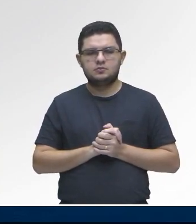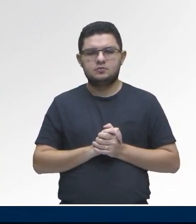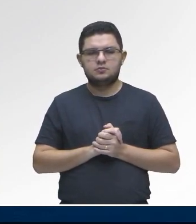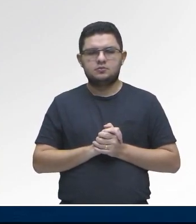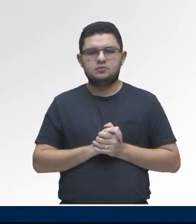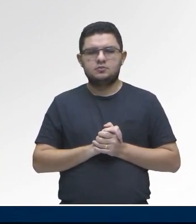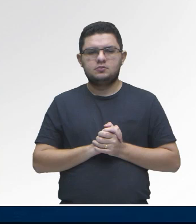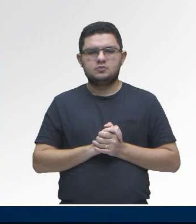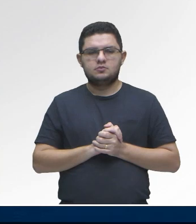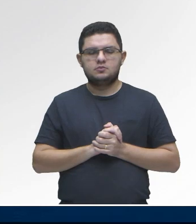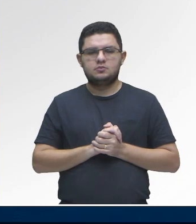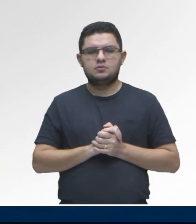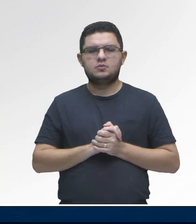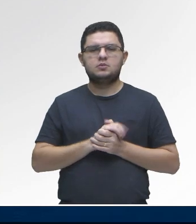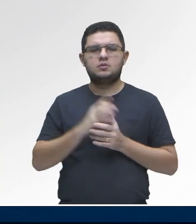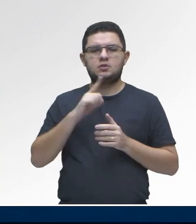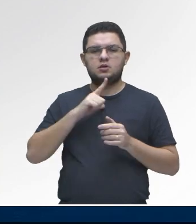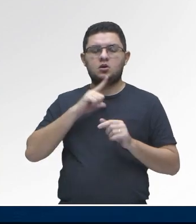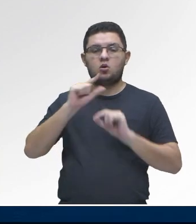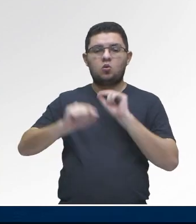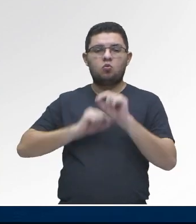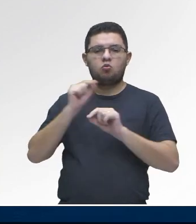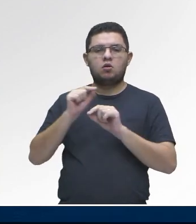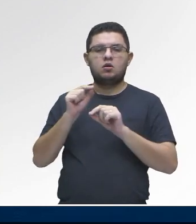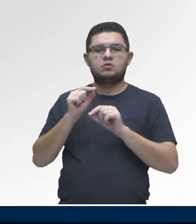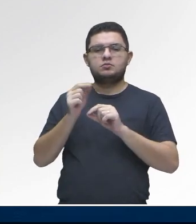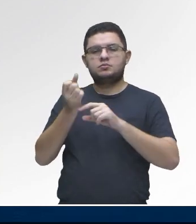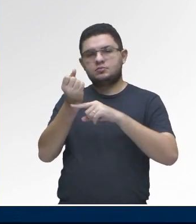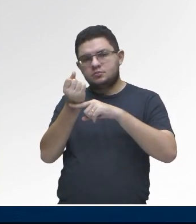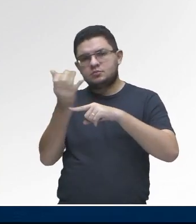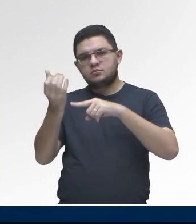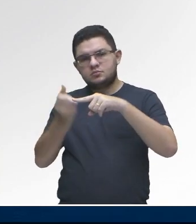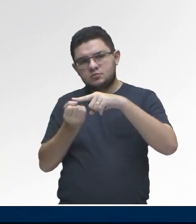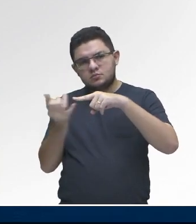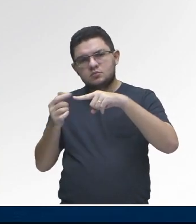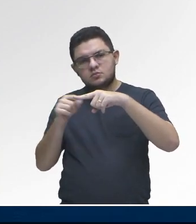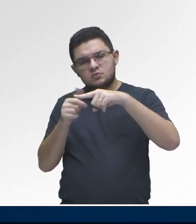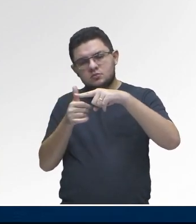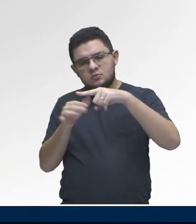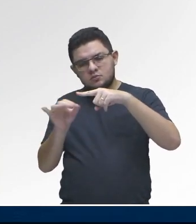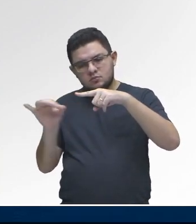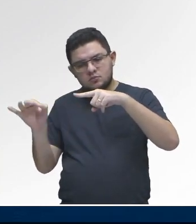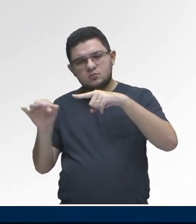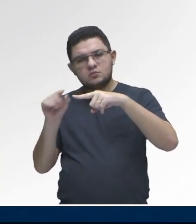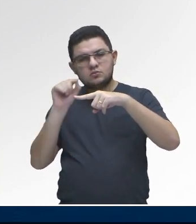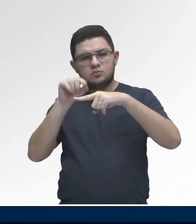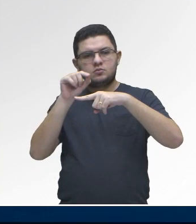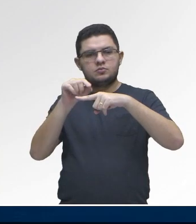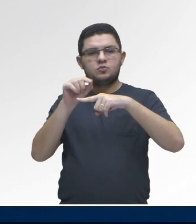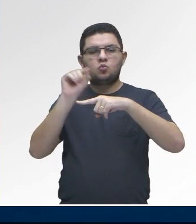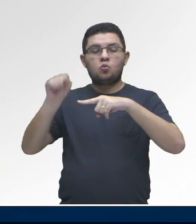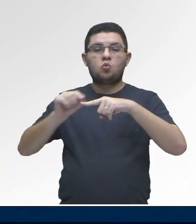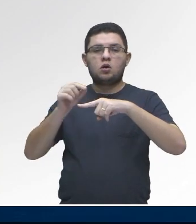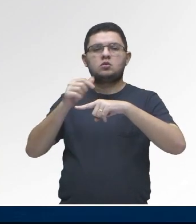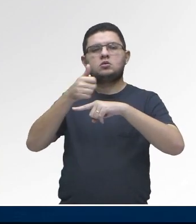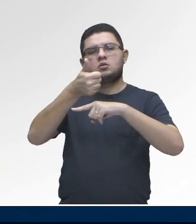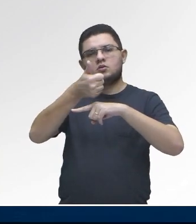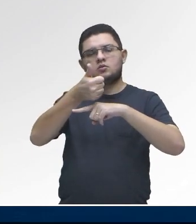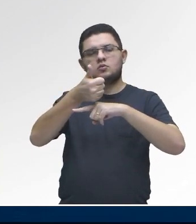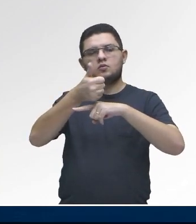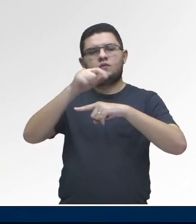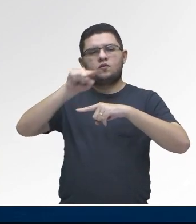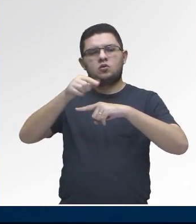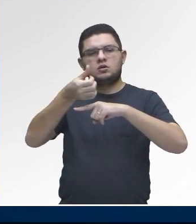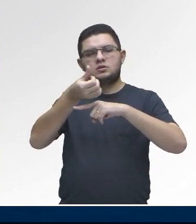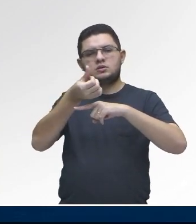Remove a vírgula, fica 169. Separa as duas raízes. A raiz de 169 é